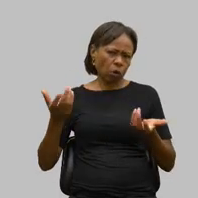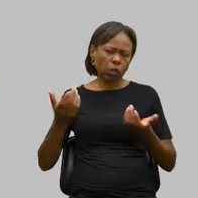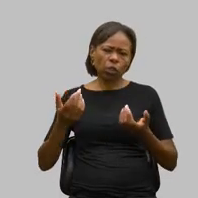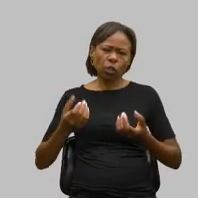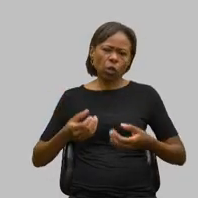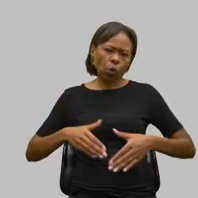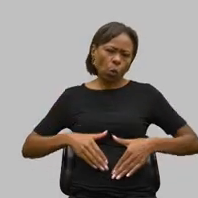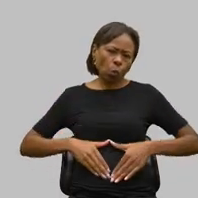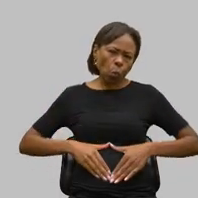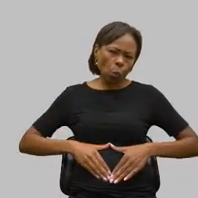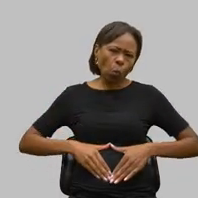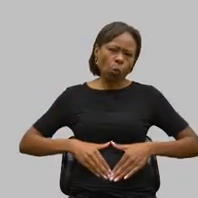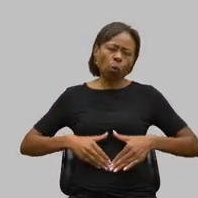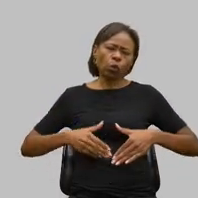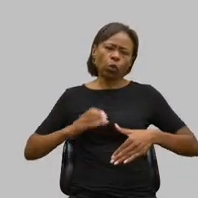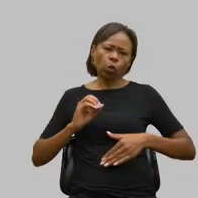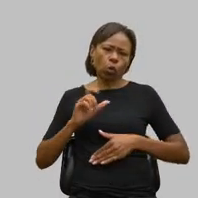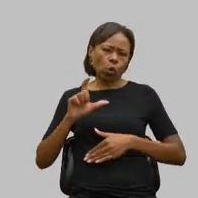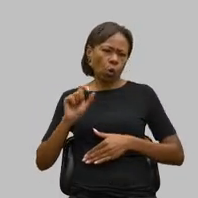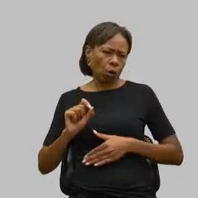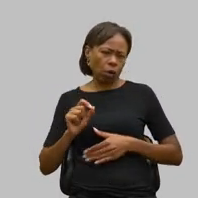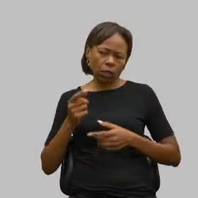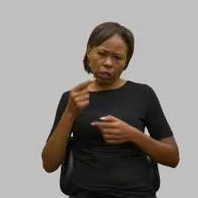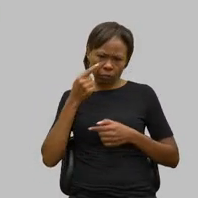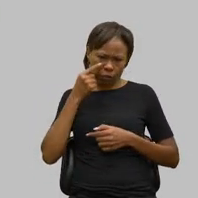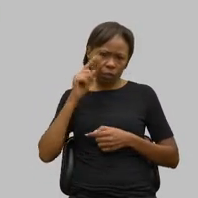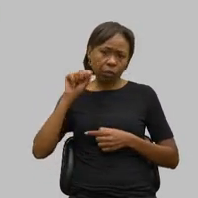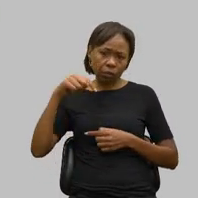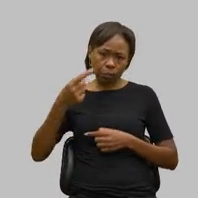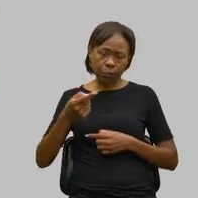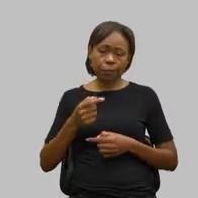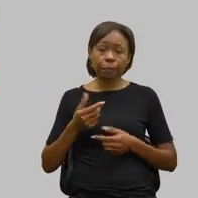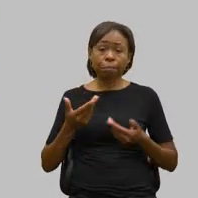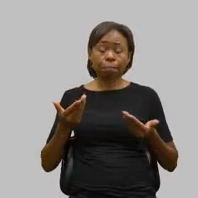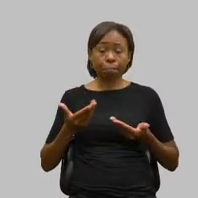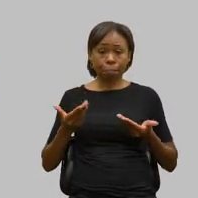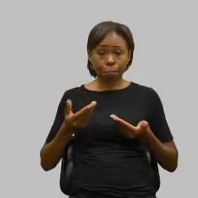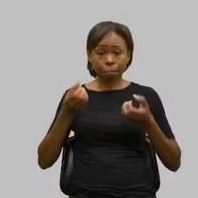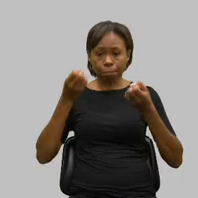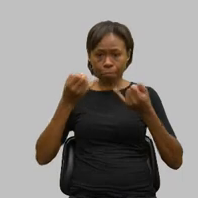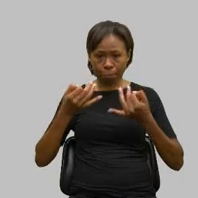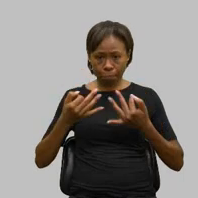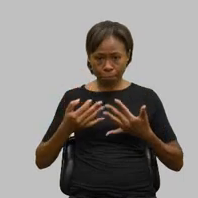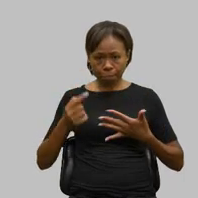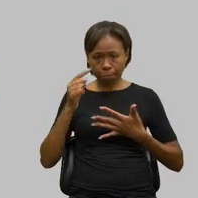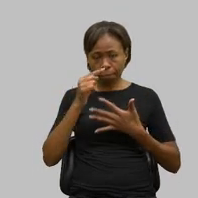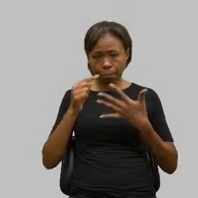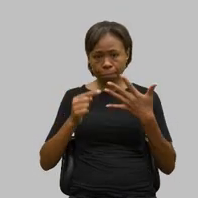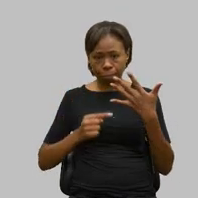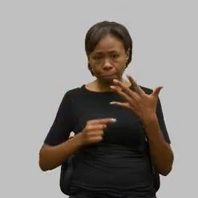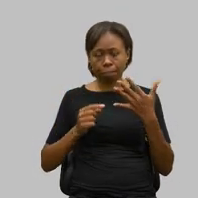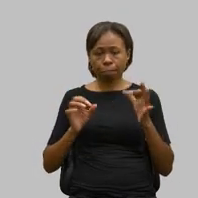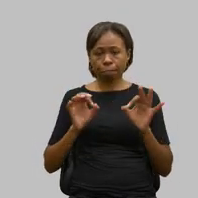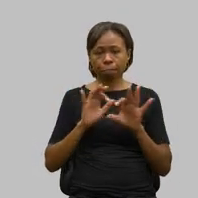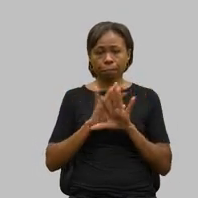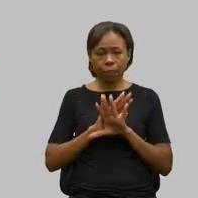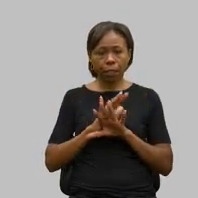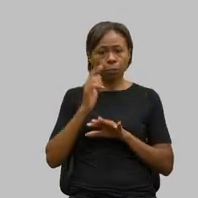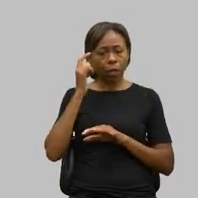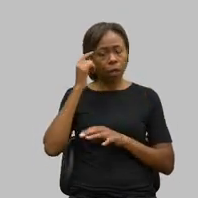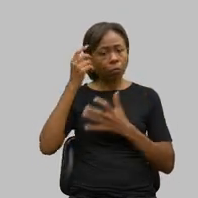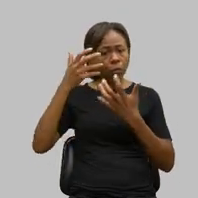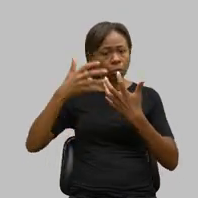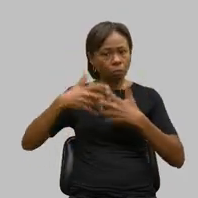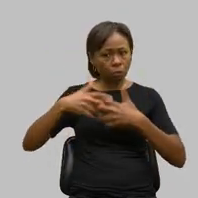aí a gente vai vendo as coisas mais. Termino aqui. para poder ficar na reflexão do seu